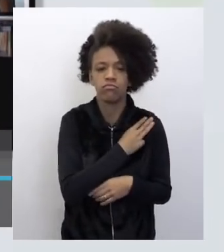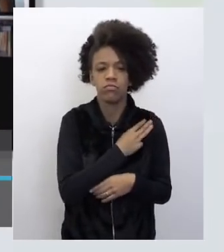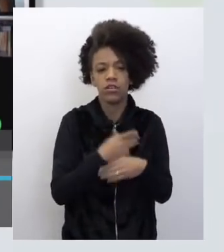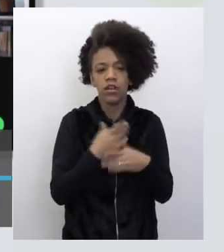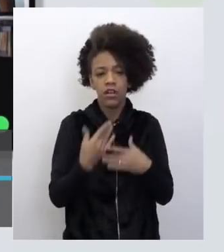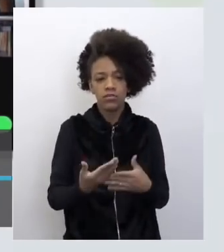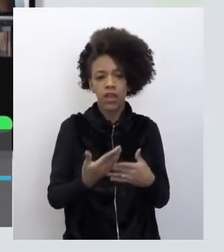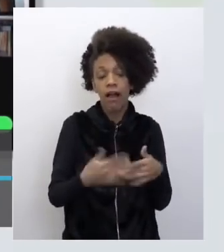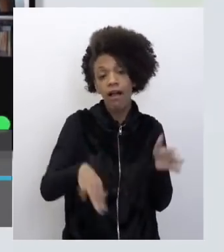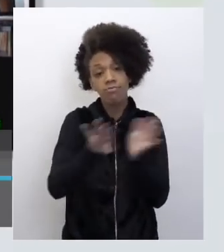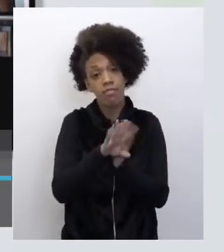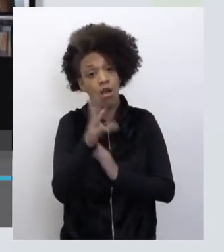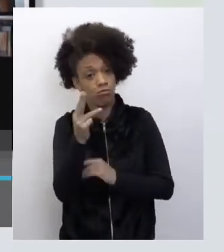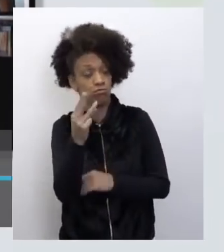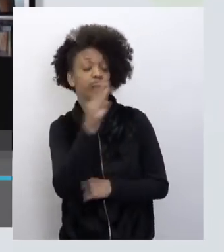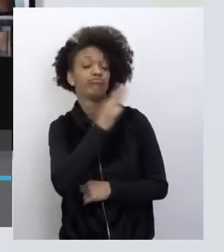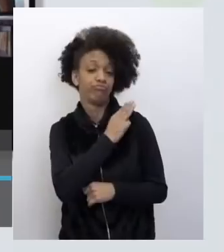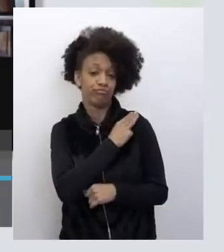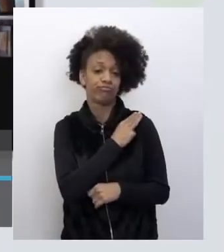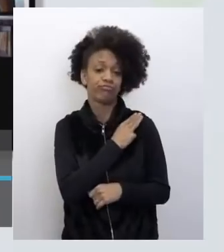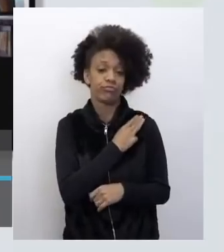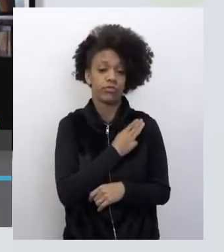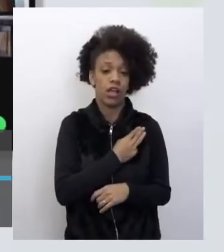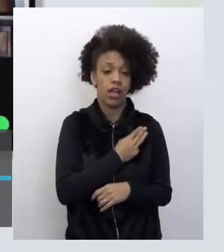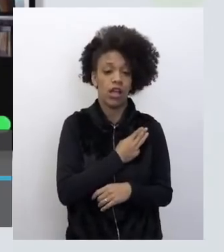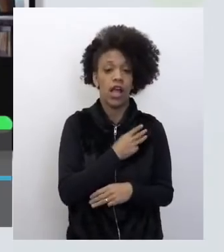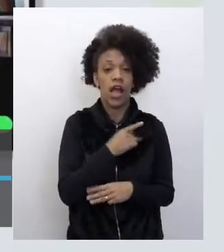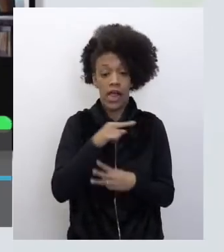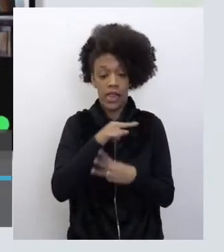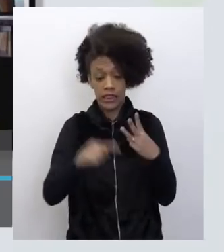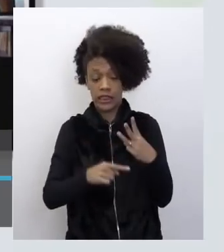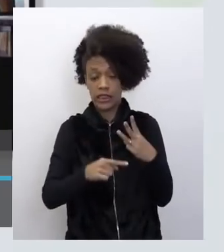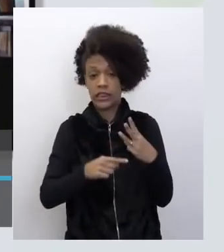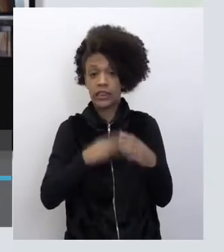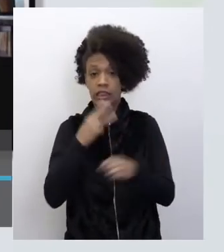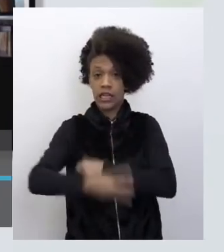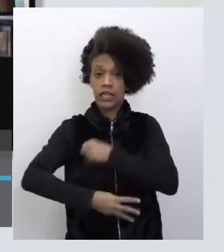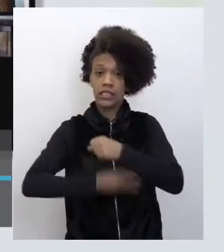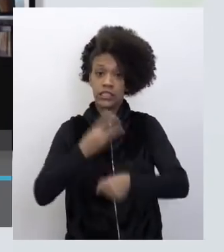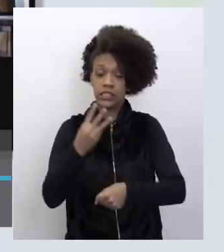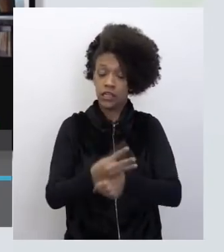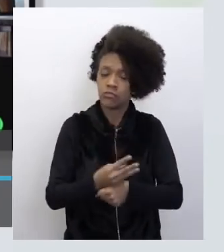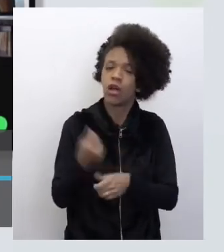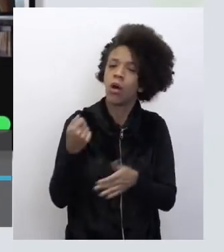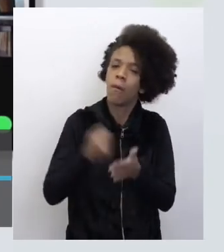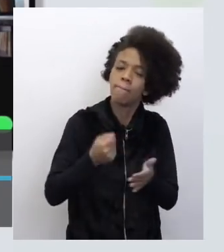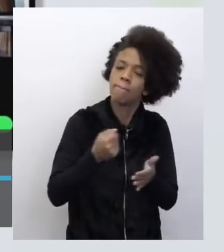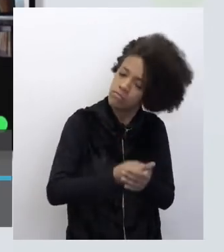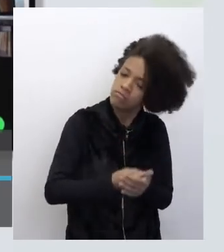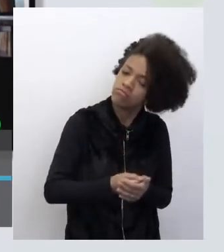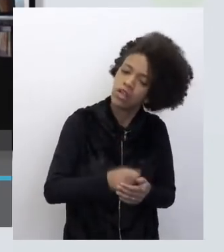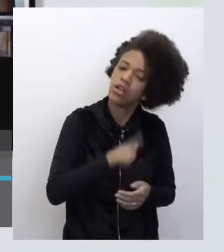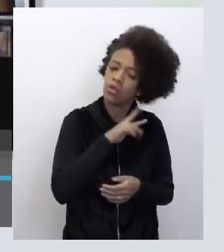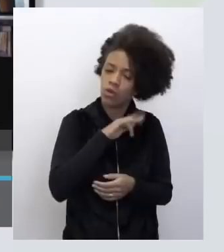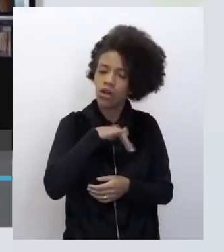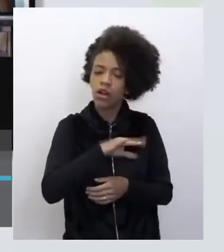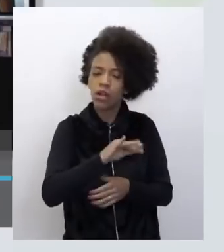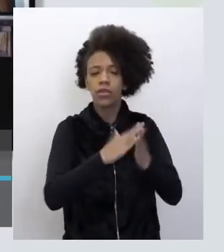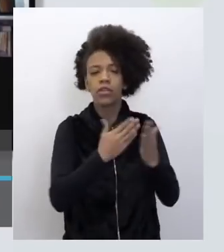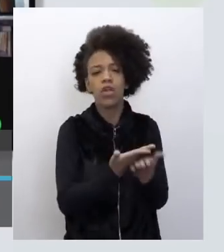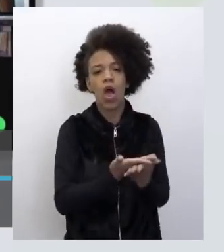ao terceiro, né. Então passei esses 3 anos da minha vida me dedicando ao movimento estudantil dentro da escola,